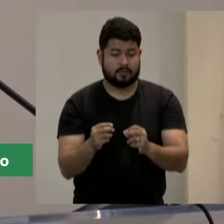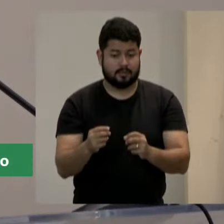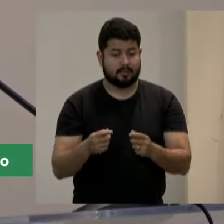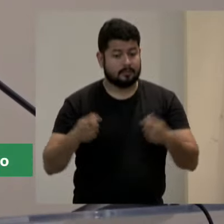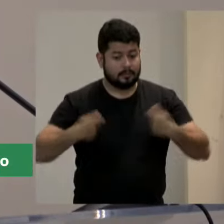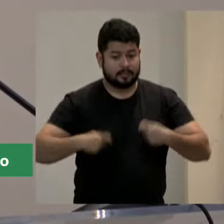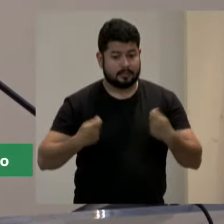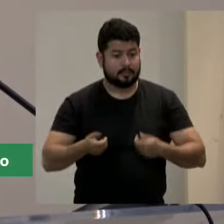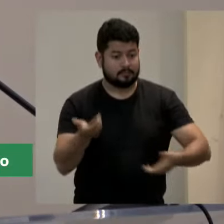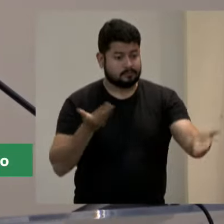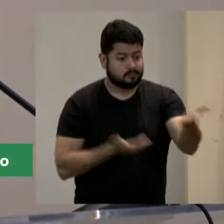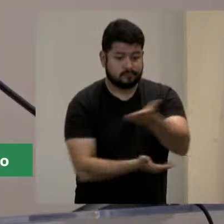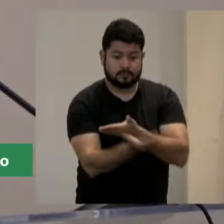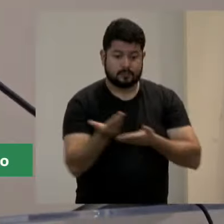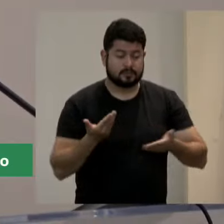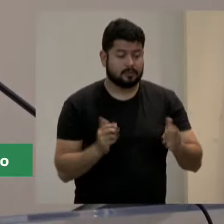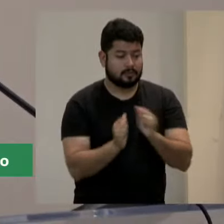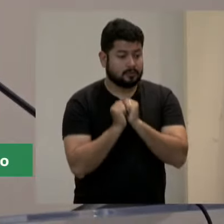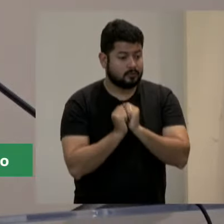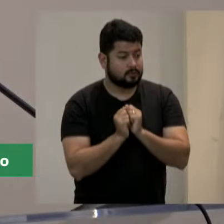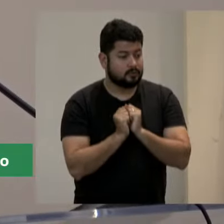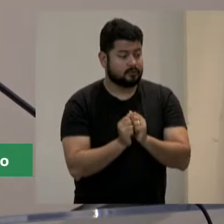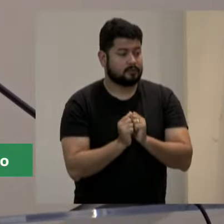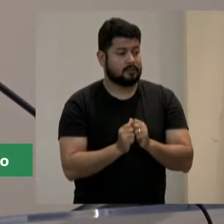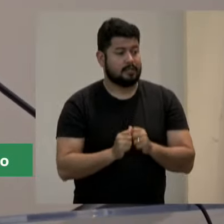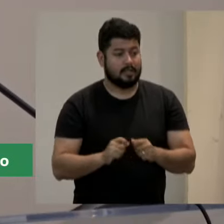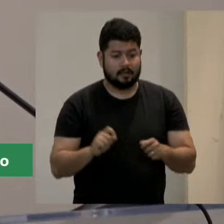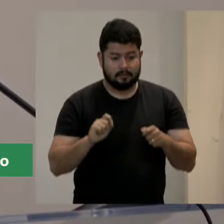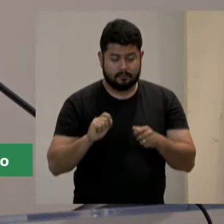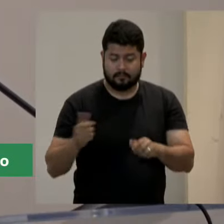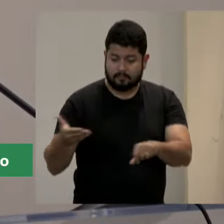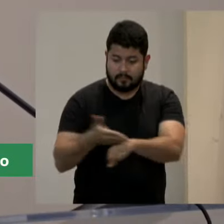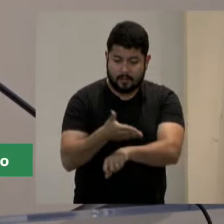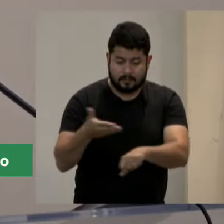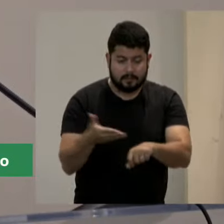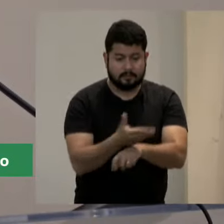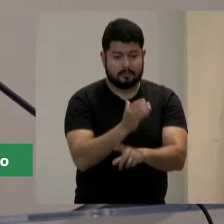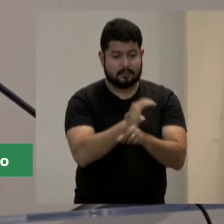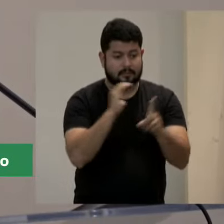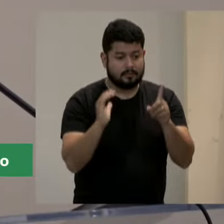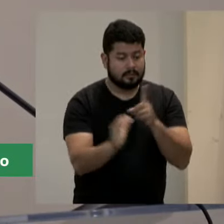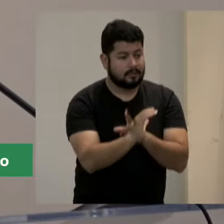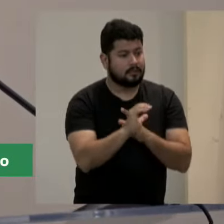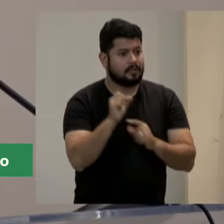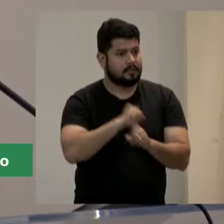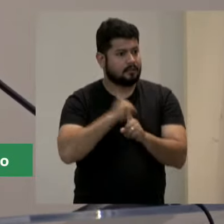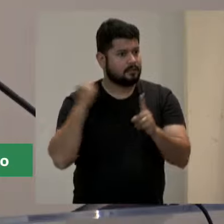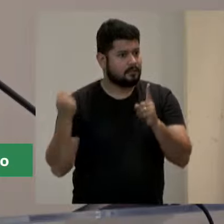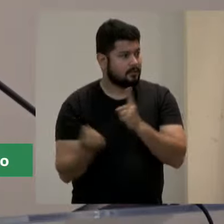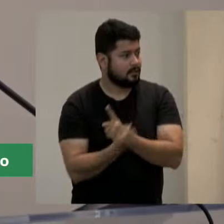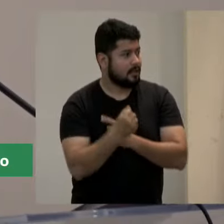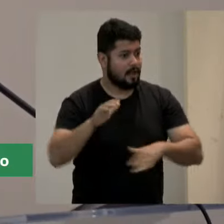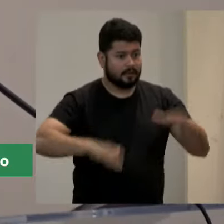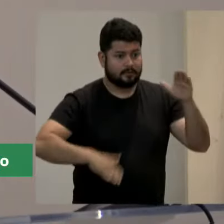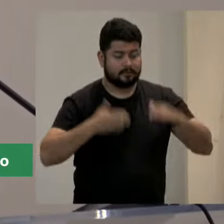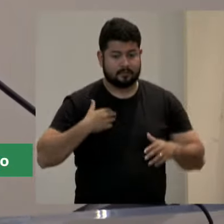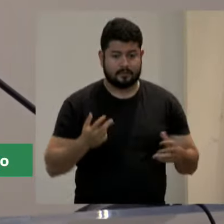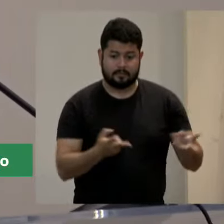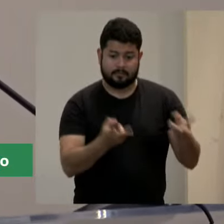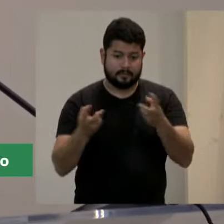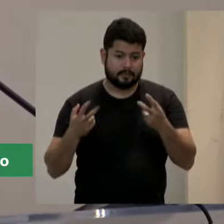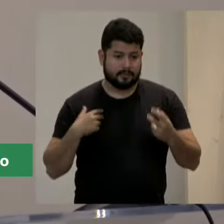compartilhar conosco e para estarmos fazendo parte da comunidade, da sociedade, né? Então, muitas vezes, eu vejo, e a